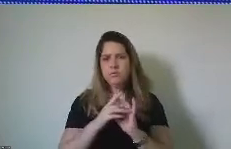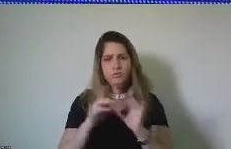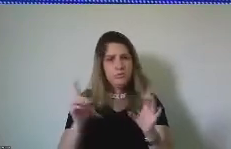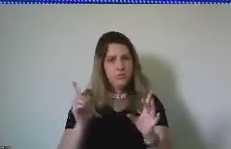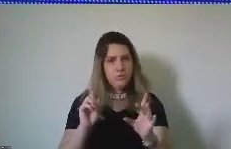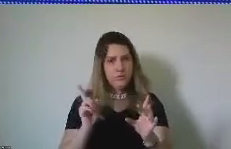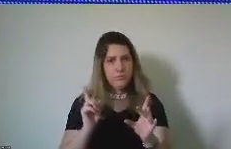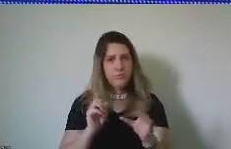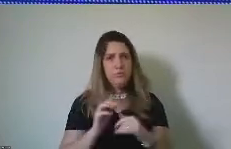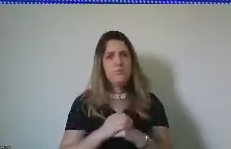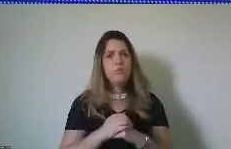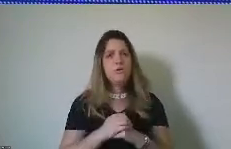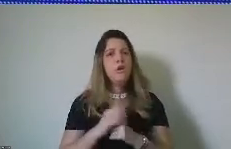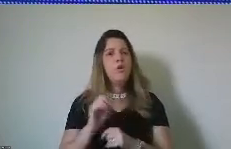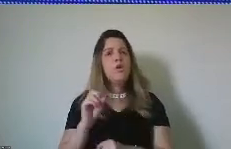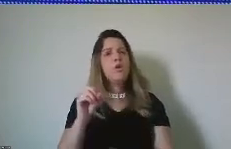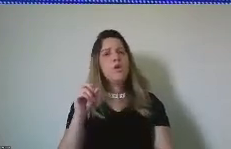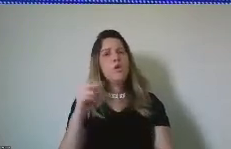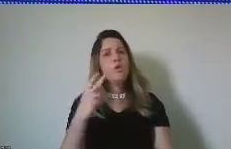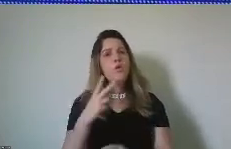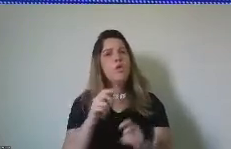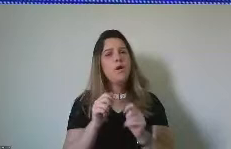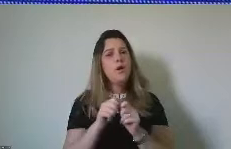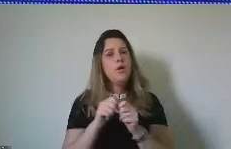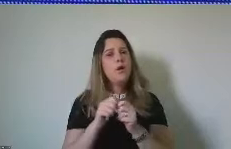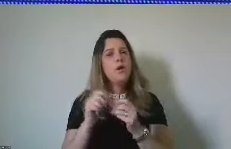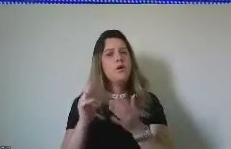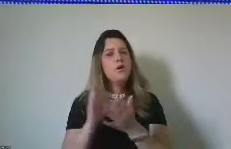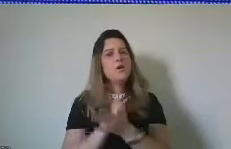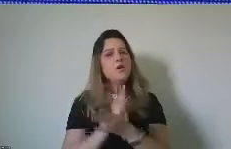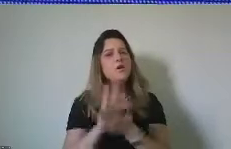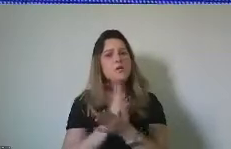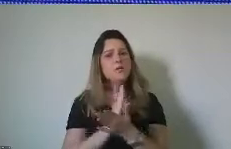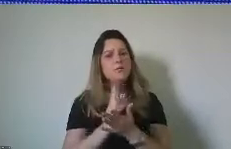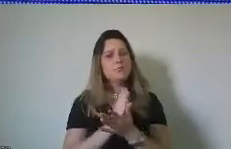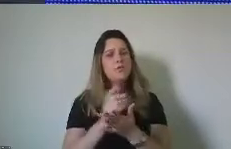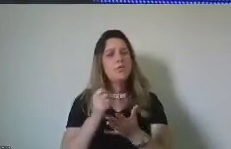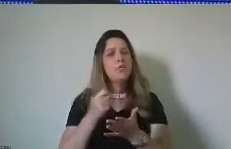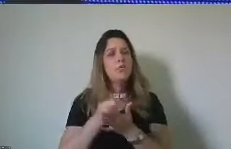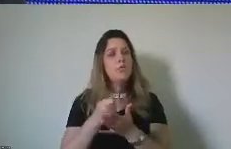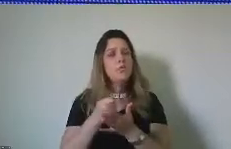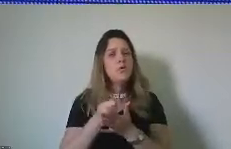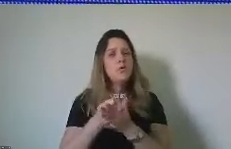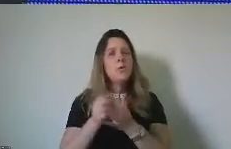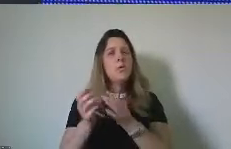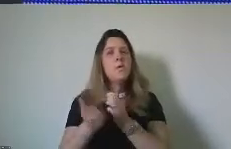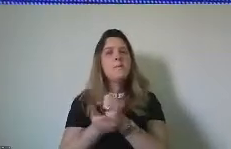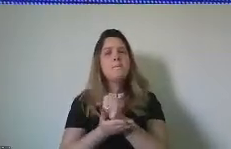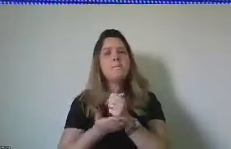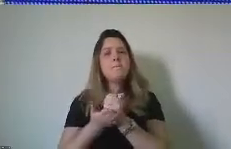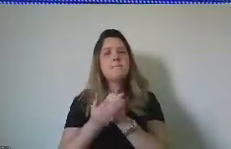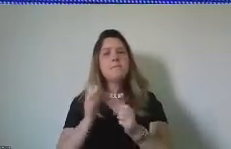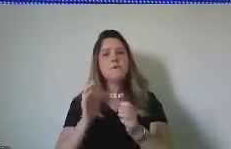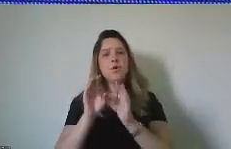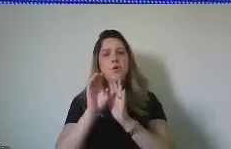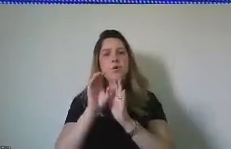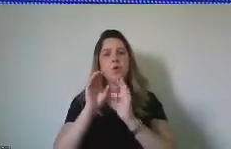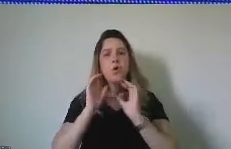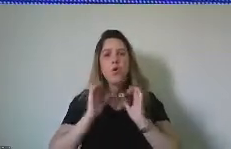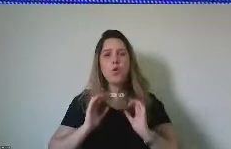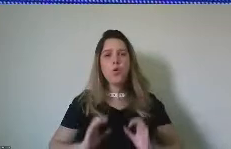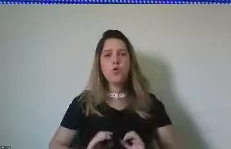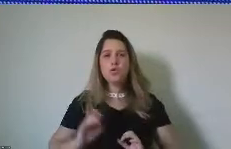Ou então a gente faz algumas como se fosse contingências com base em comportamento estatístico histórico